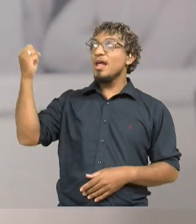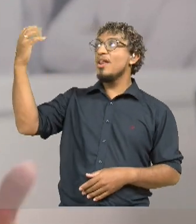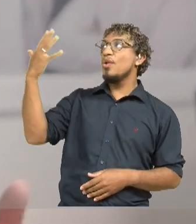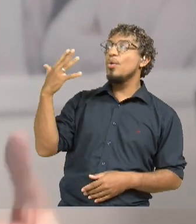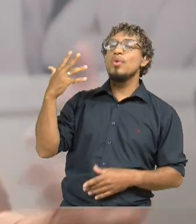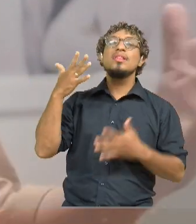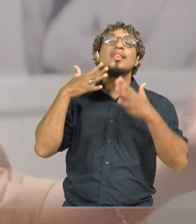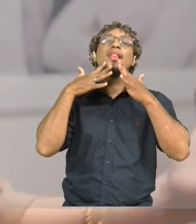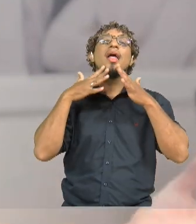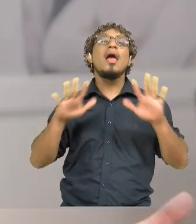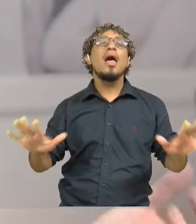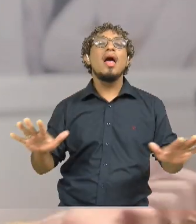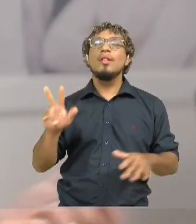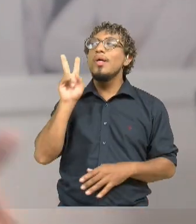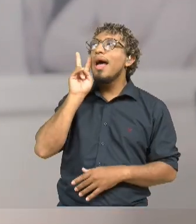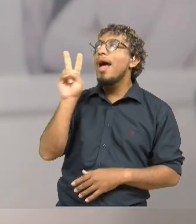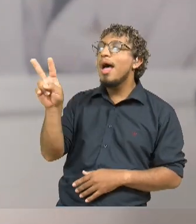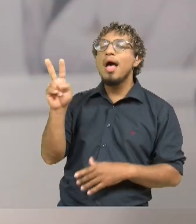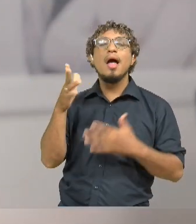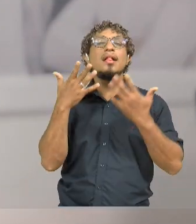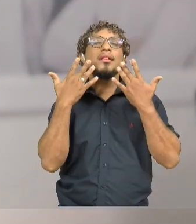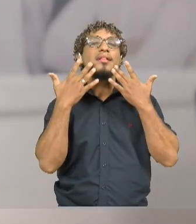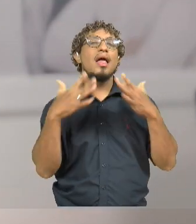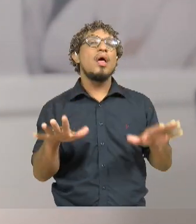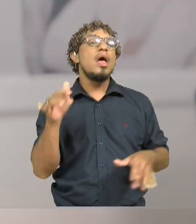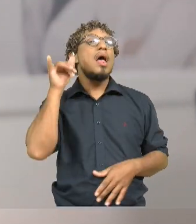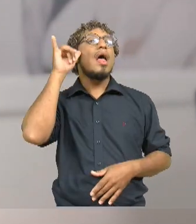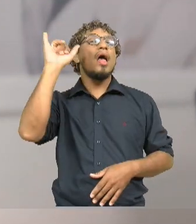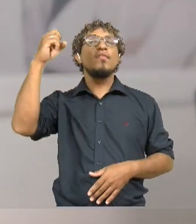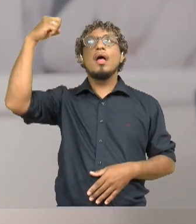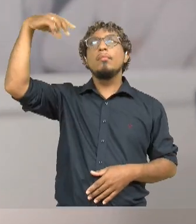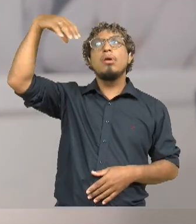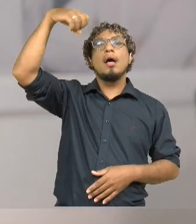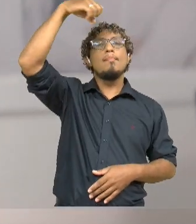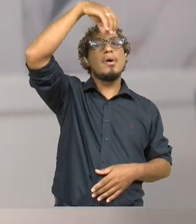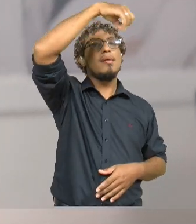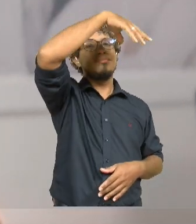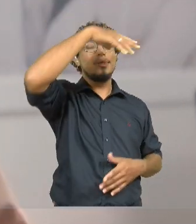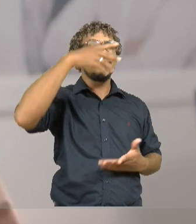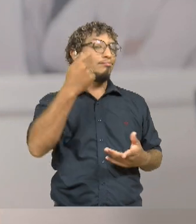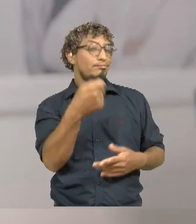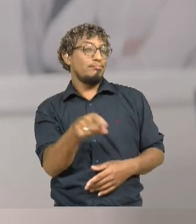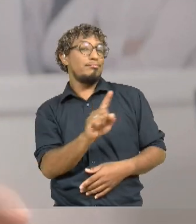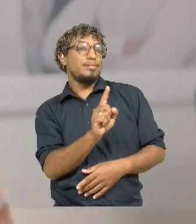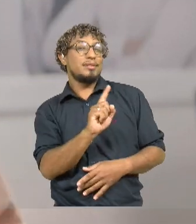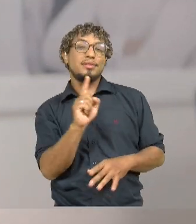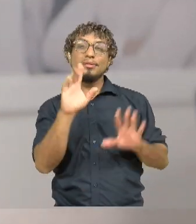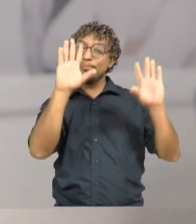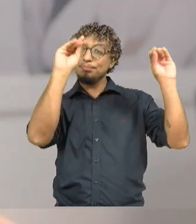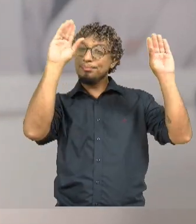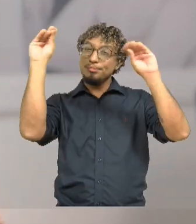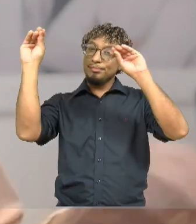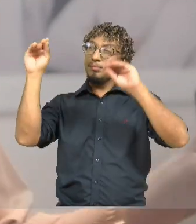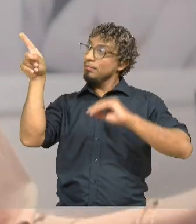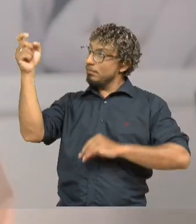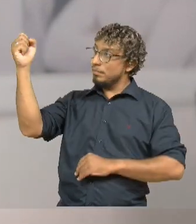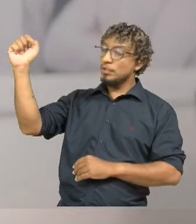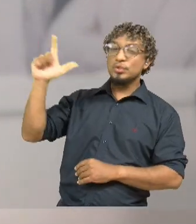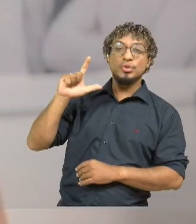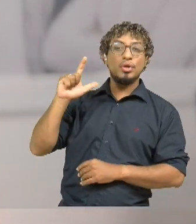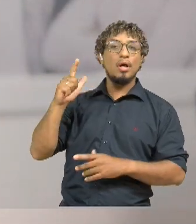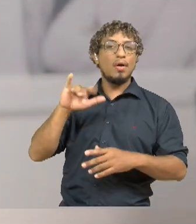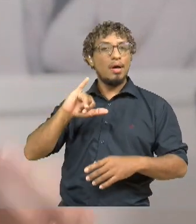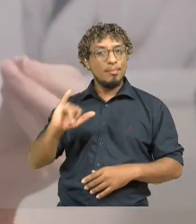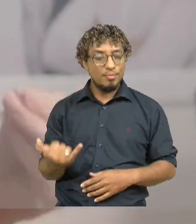natural do ambiente para evitar as lâmpadas acesas de forma desnecessária, evitar equipamentos ligados sem